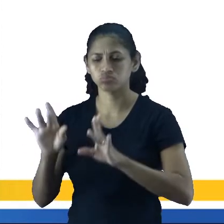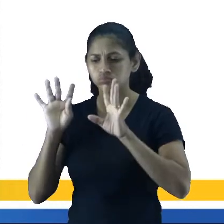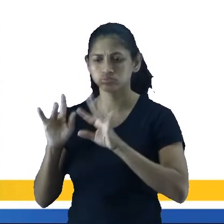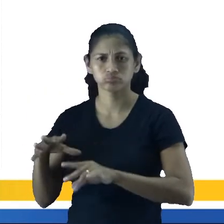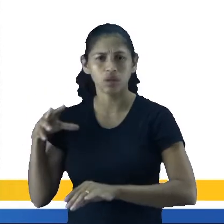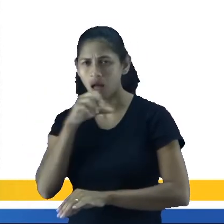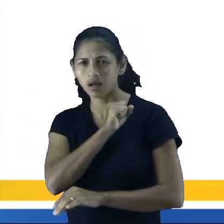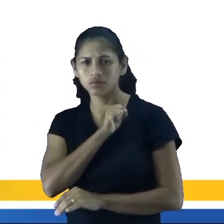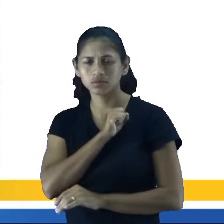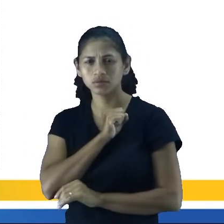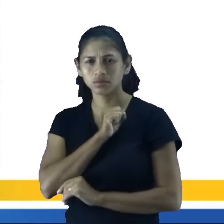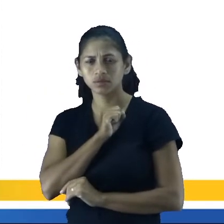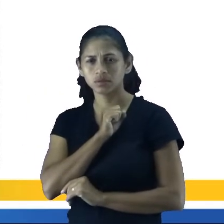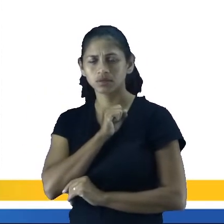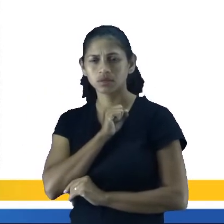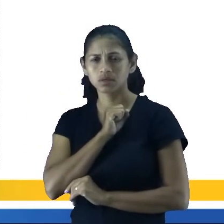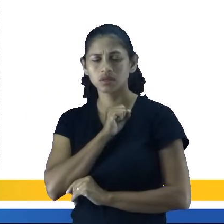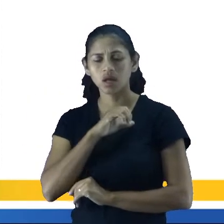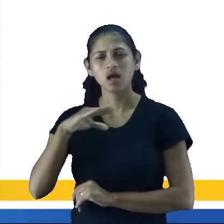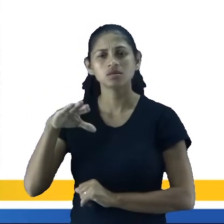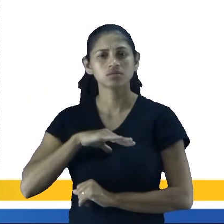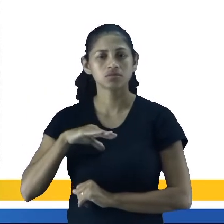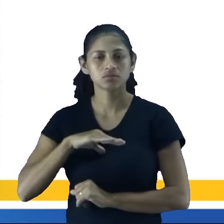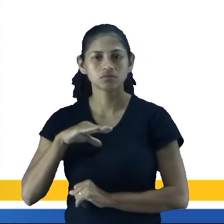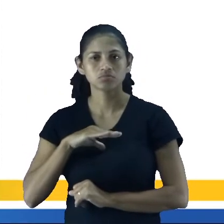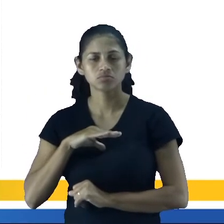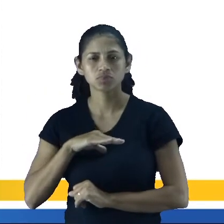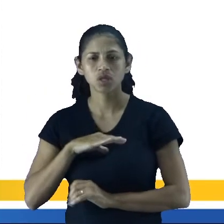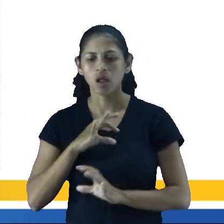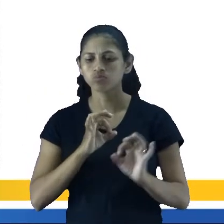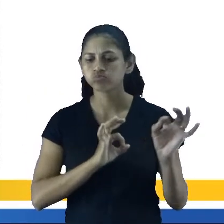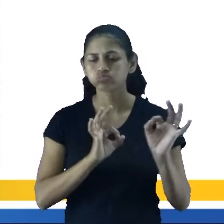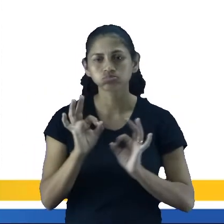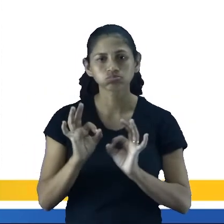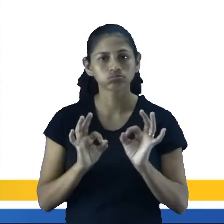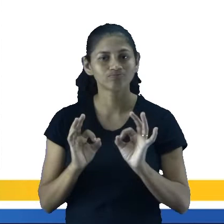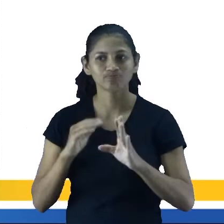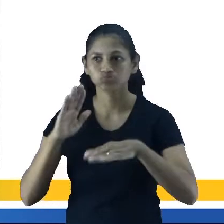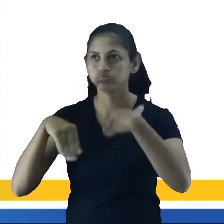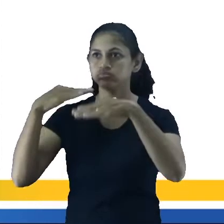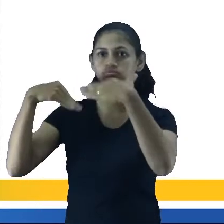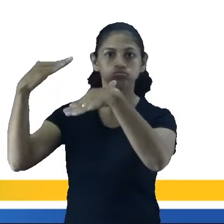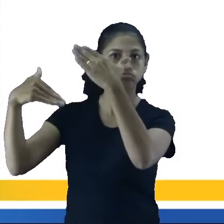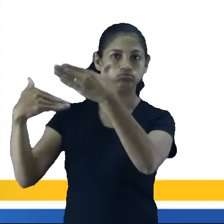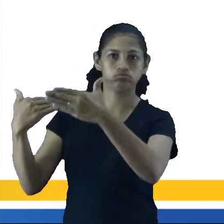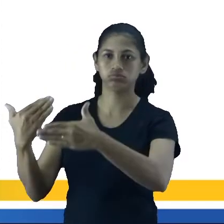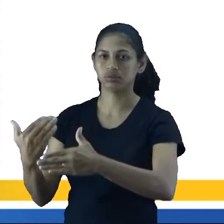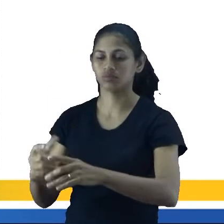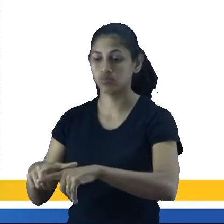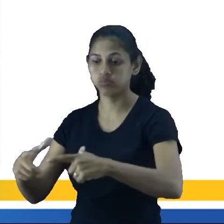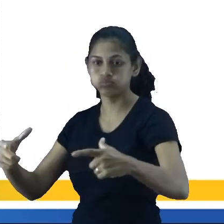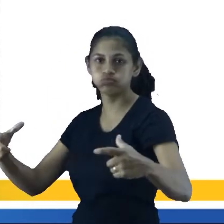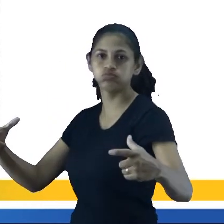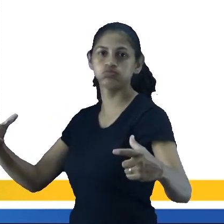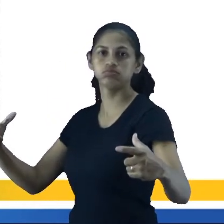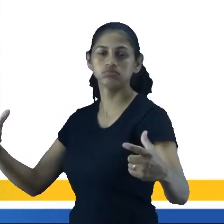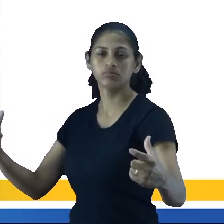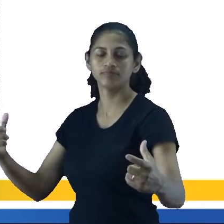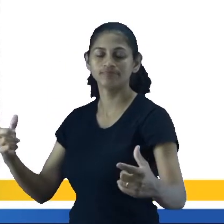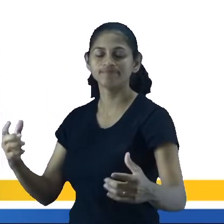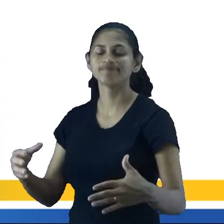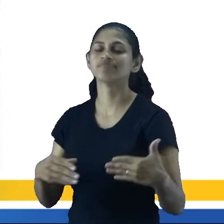acelerada, as cidades não estavam preparadas para esse desenvolvimento, para essa urbanização. E aí